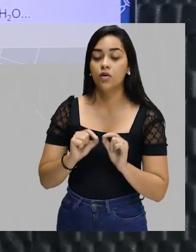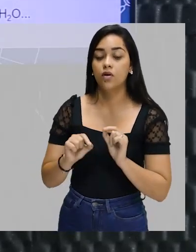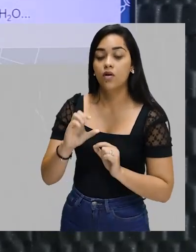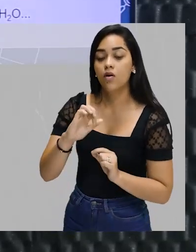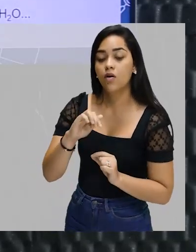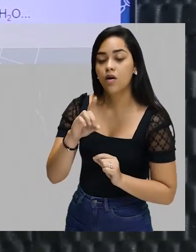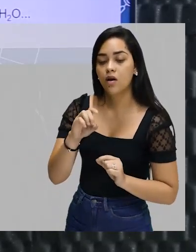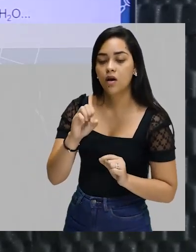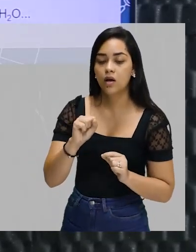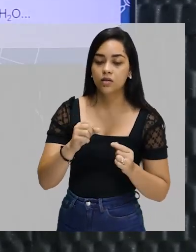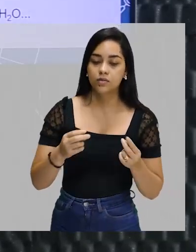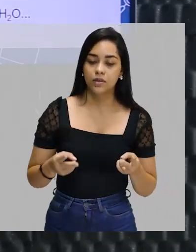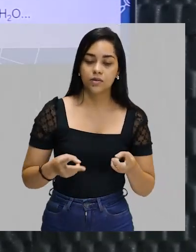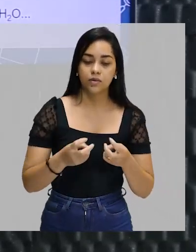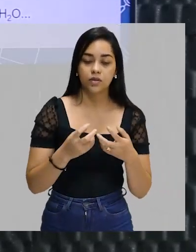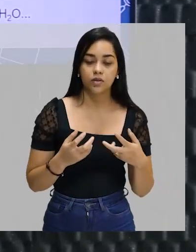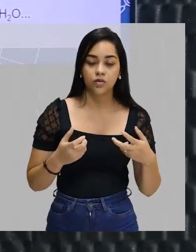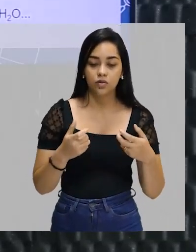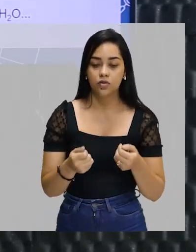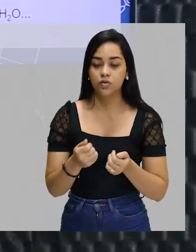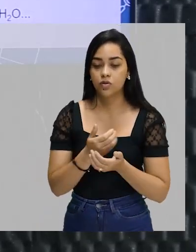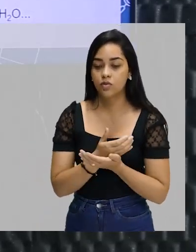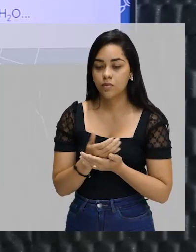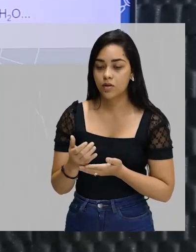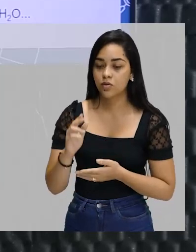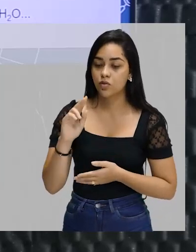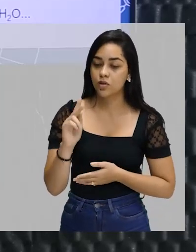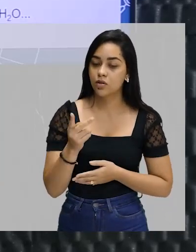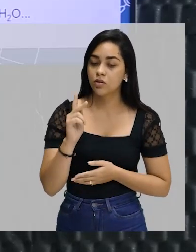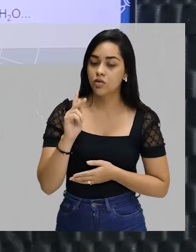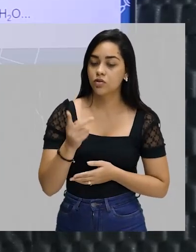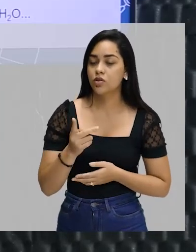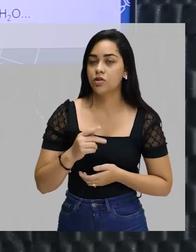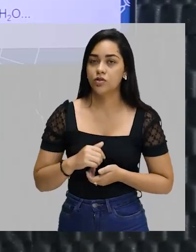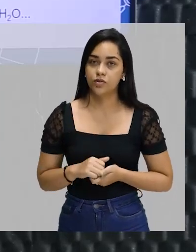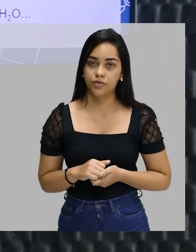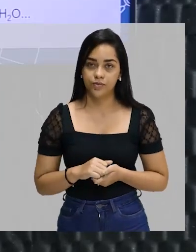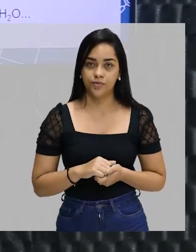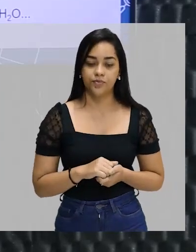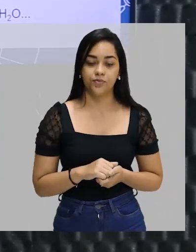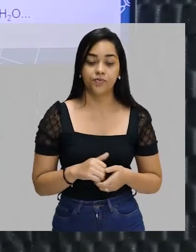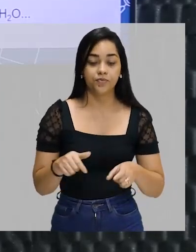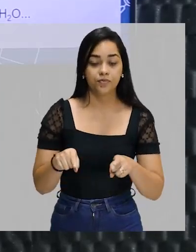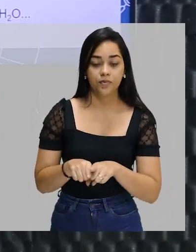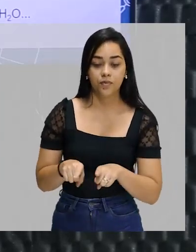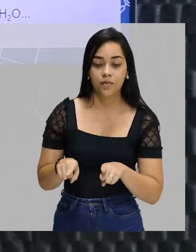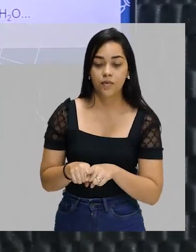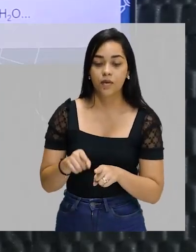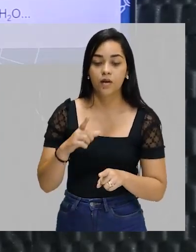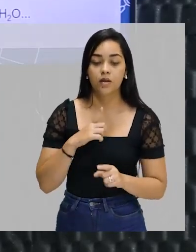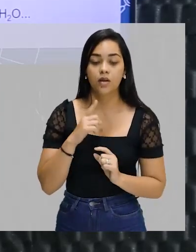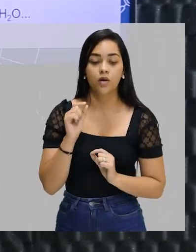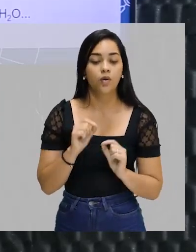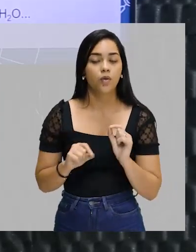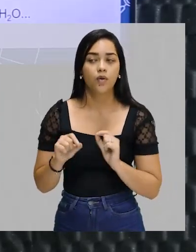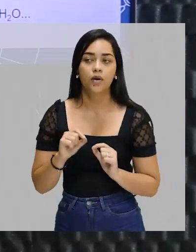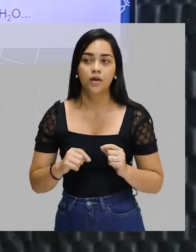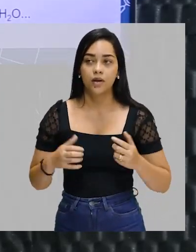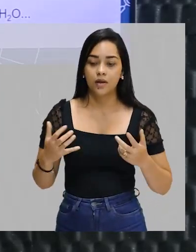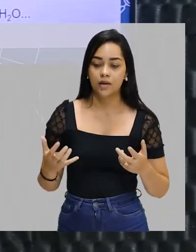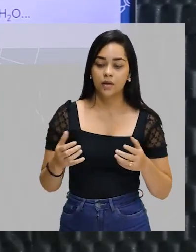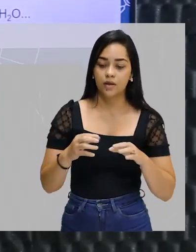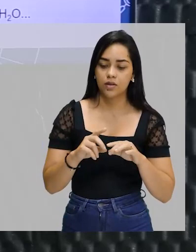está percebendo que todos começam com o hidrogênio, ok? E essas substâncias,